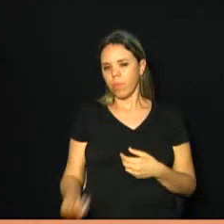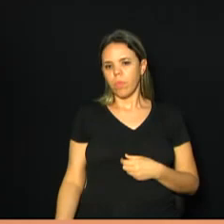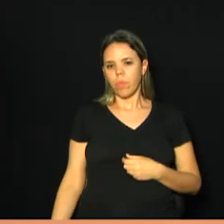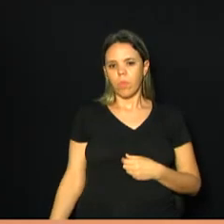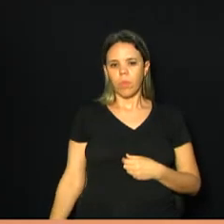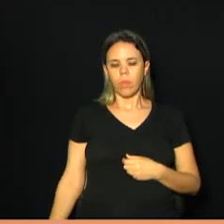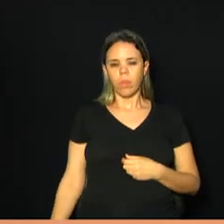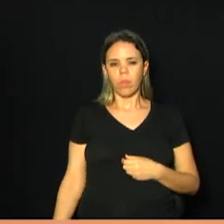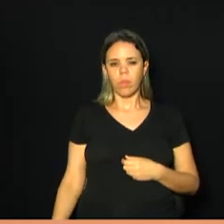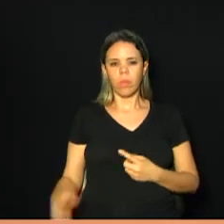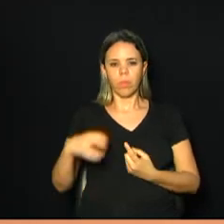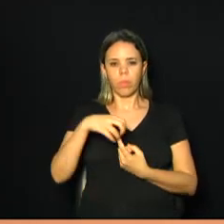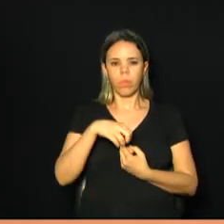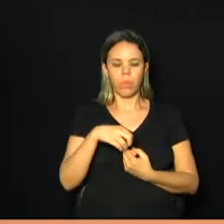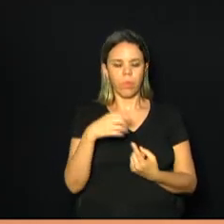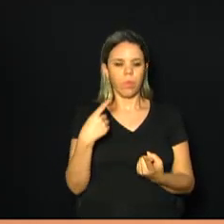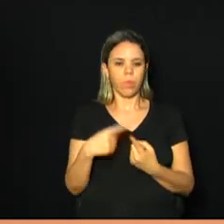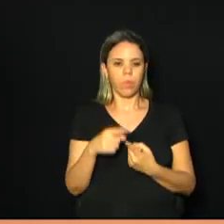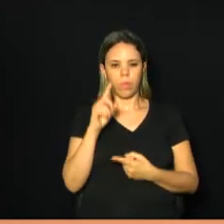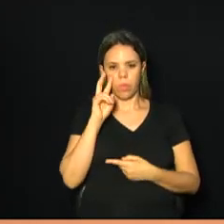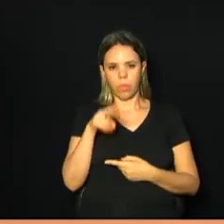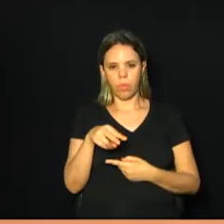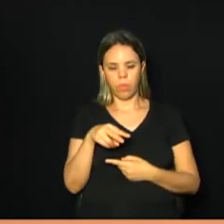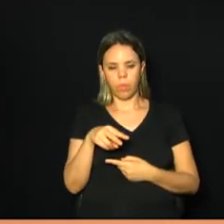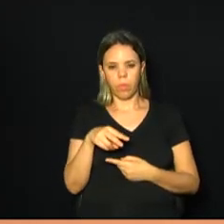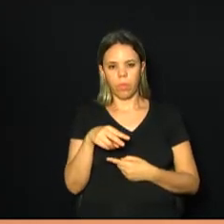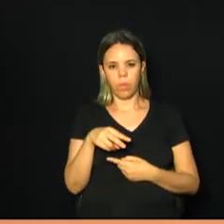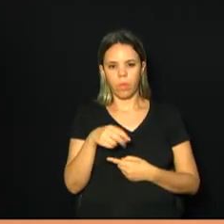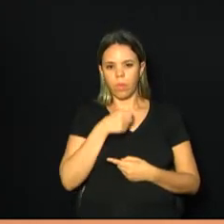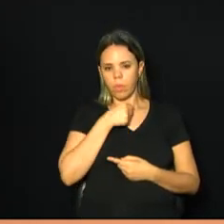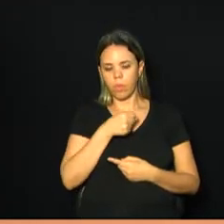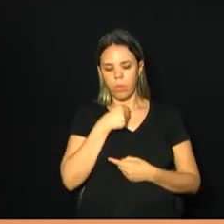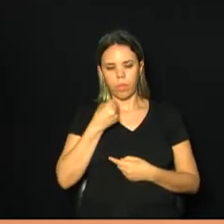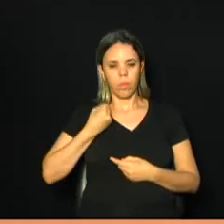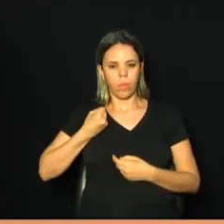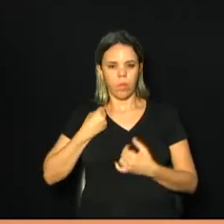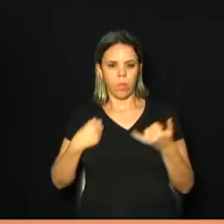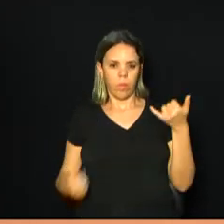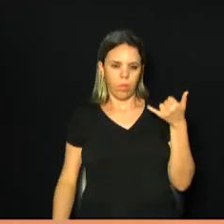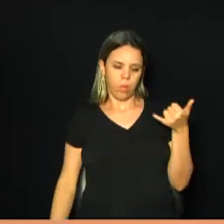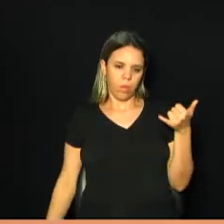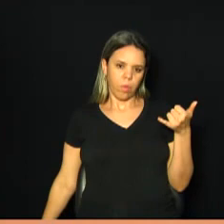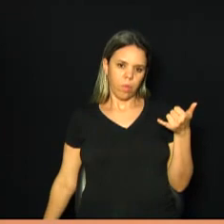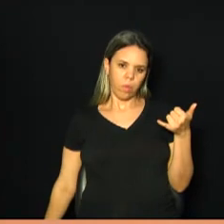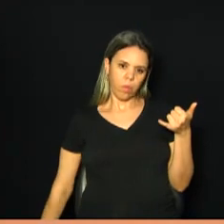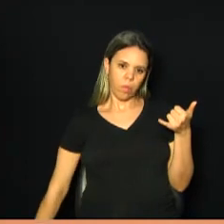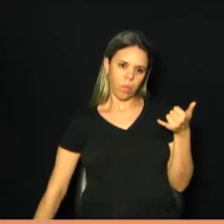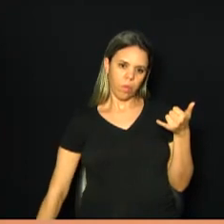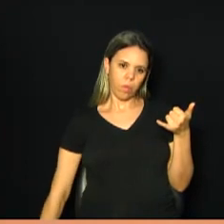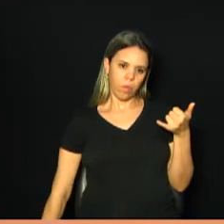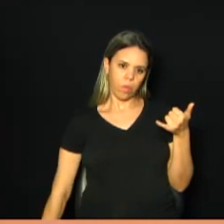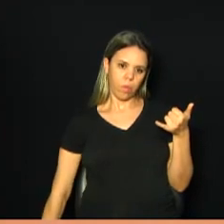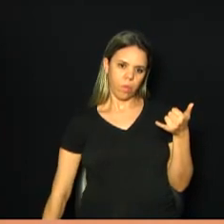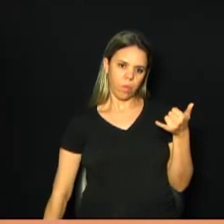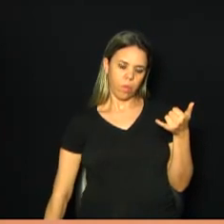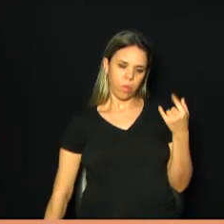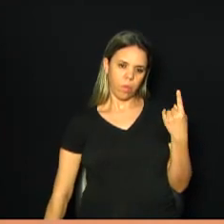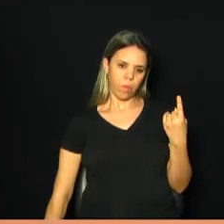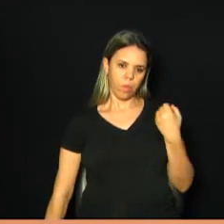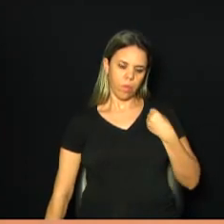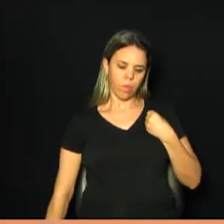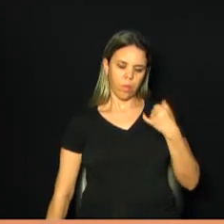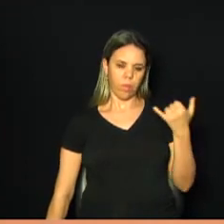um camelô, porque você viu o assunto na matéria, né? É um número de telefone, é isso? É. Um número de telefone? Um